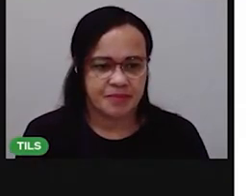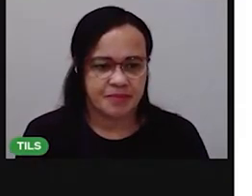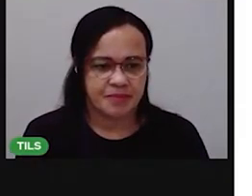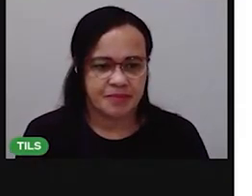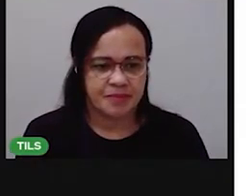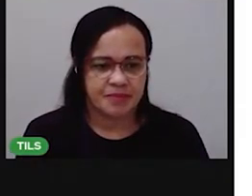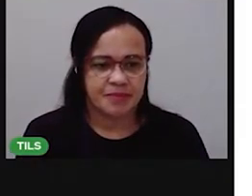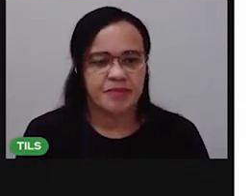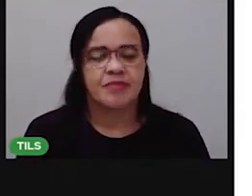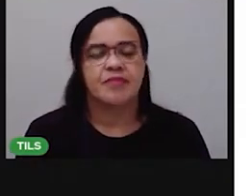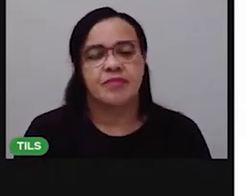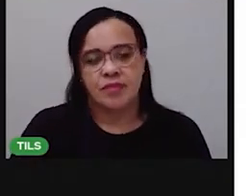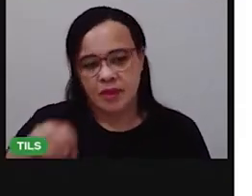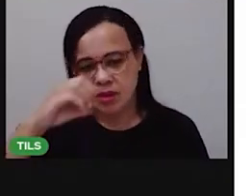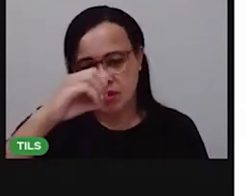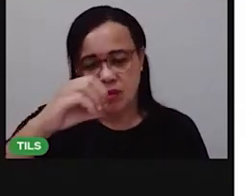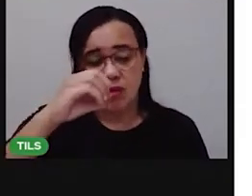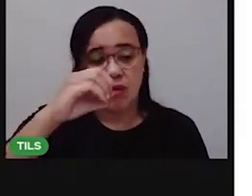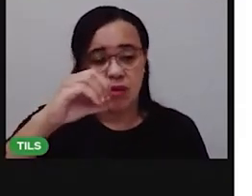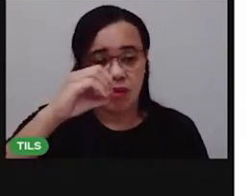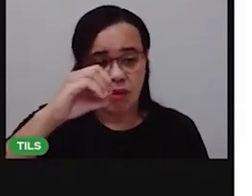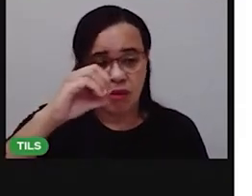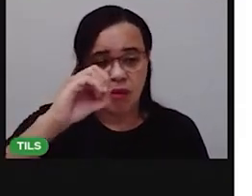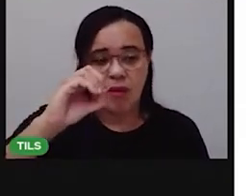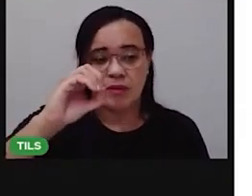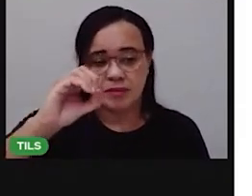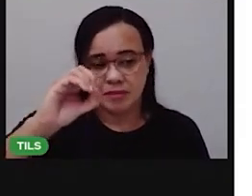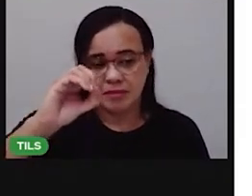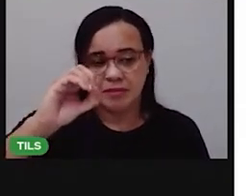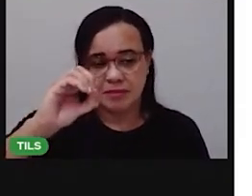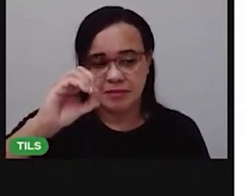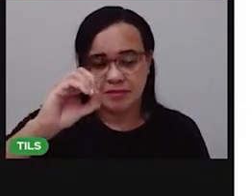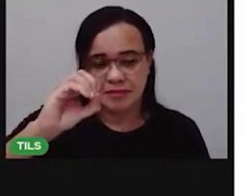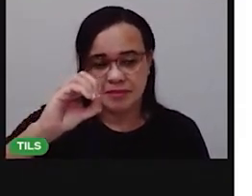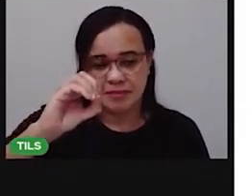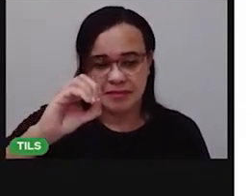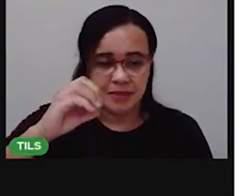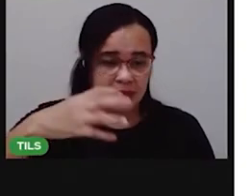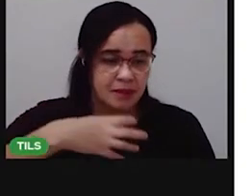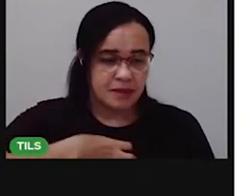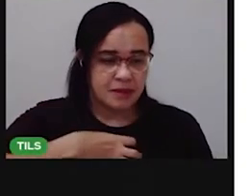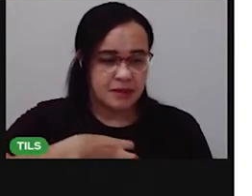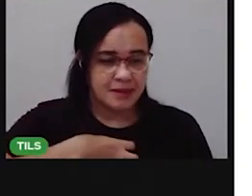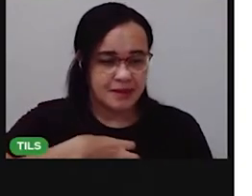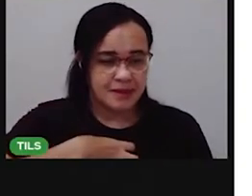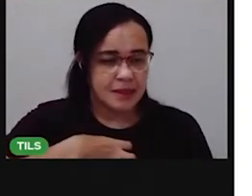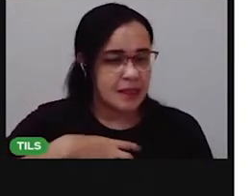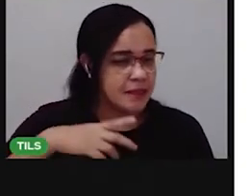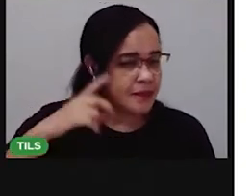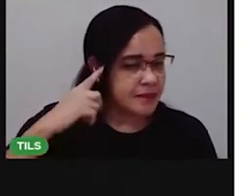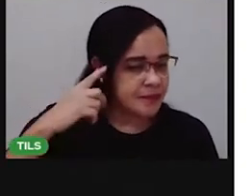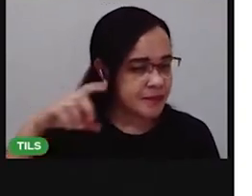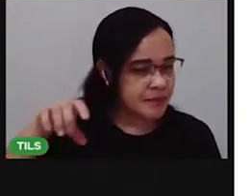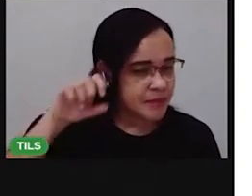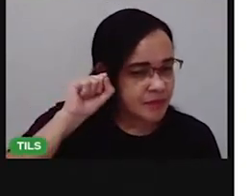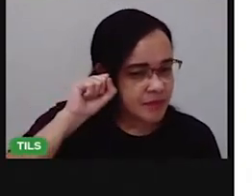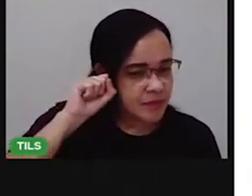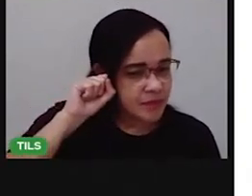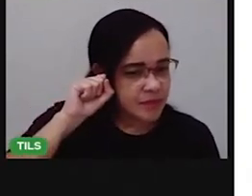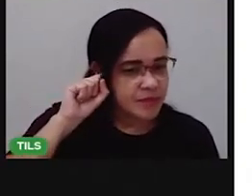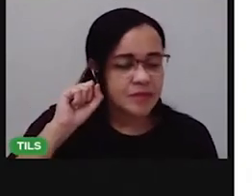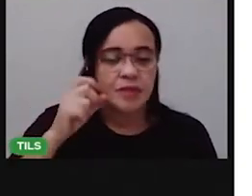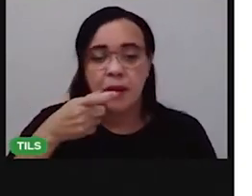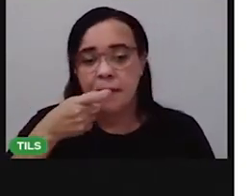É o som da letra O. Observe que o som da letra O você ouve